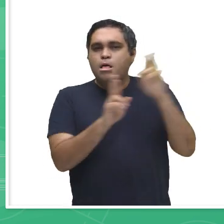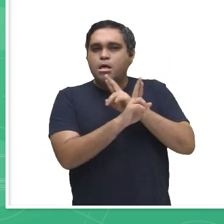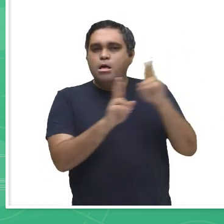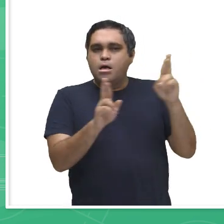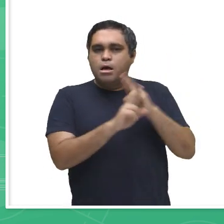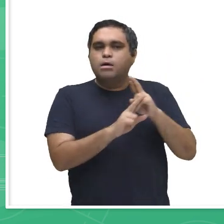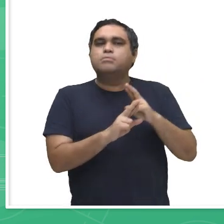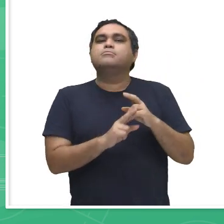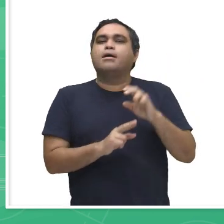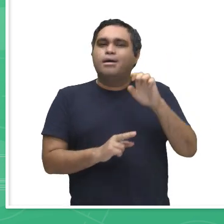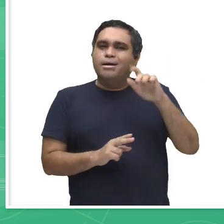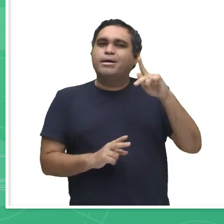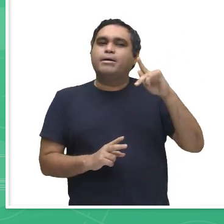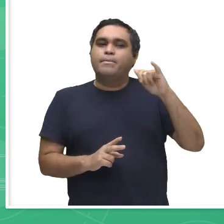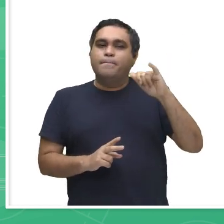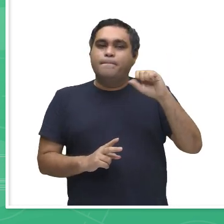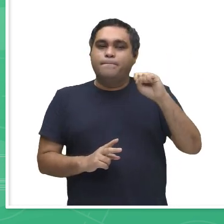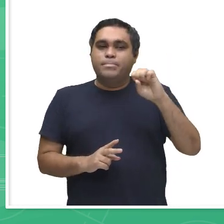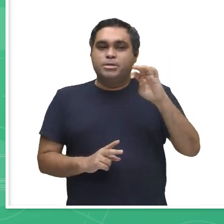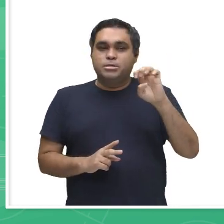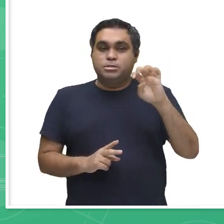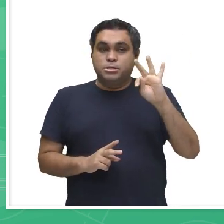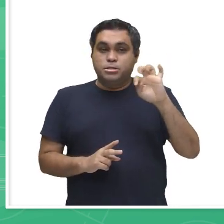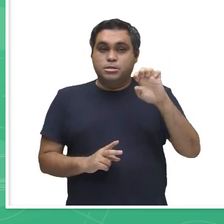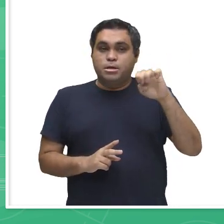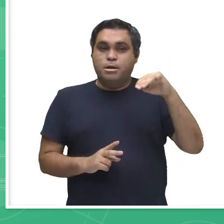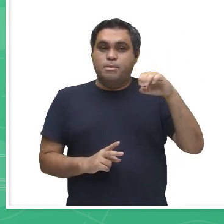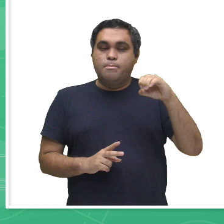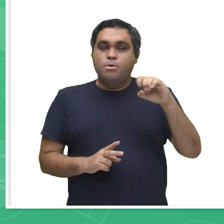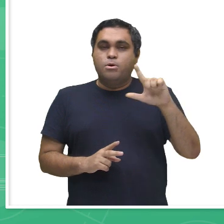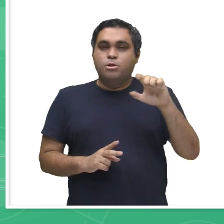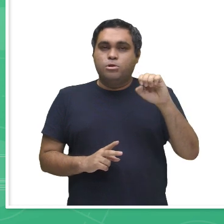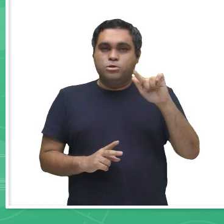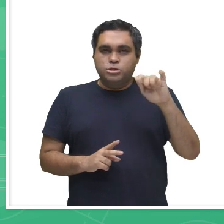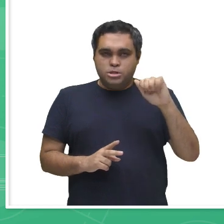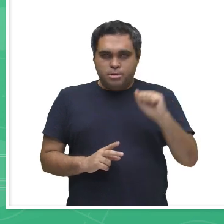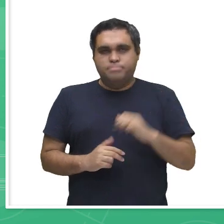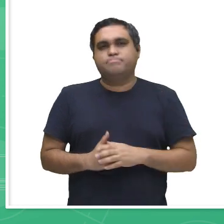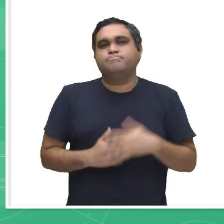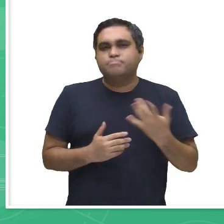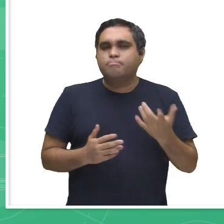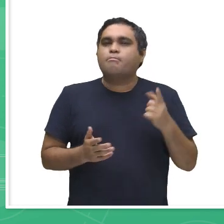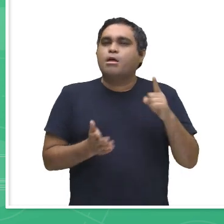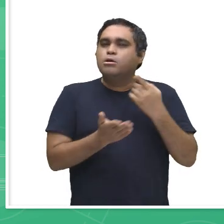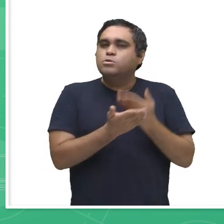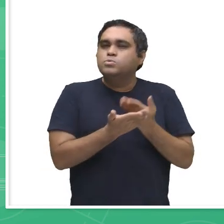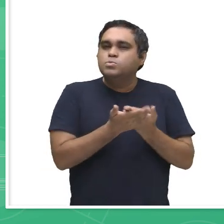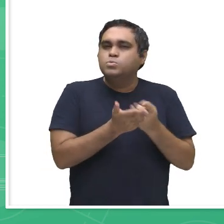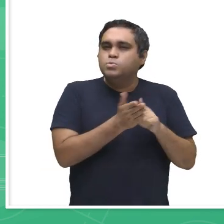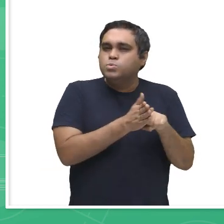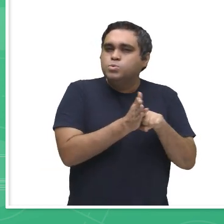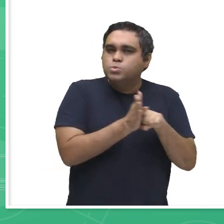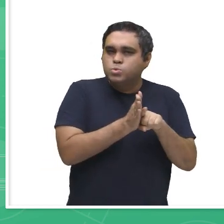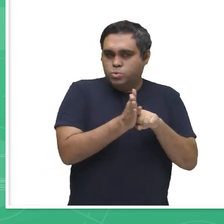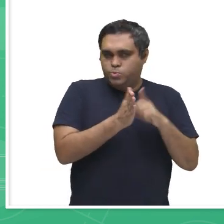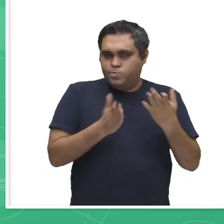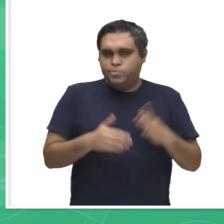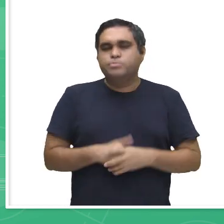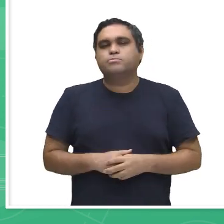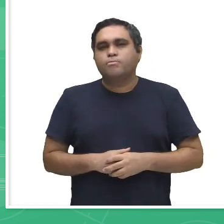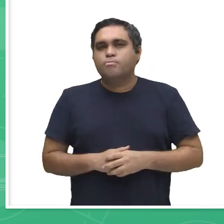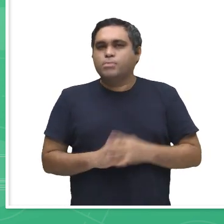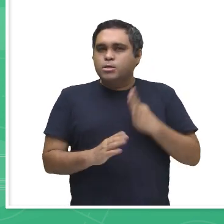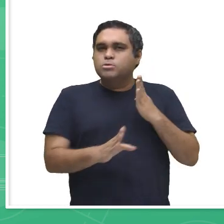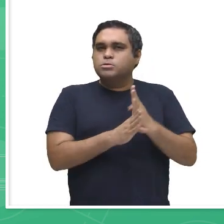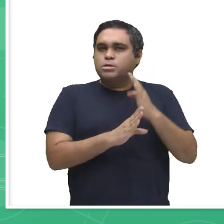é o conhecimento, a busca desse conhecimento. E o logos é o estudo. Então, o estudo desse conhecimento, nós vamos buscar e tentar achar esse